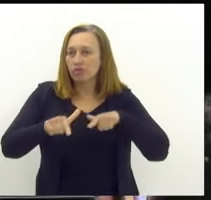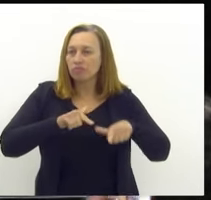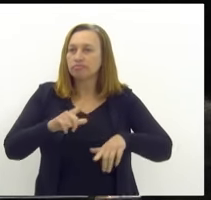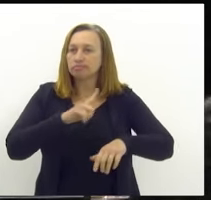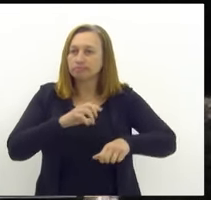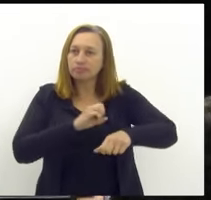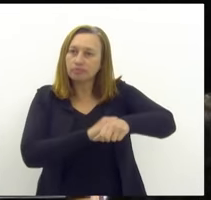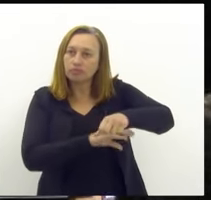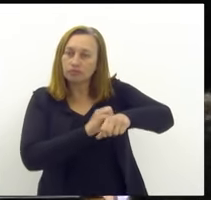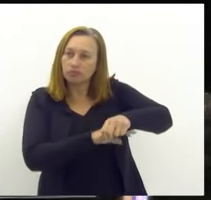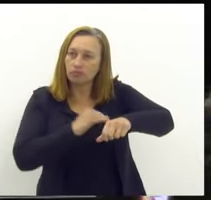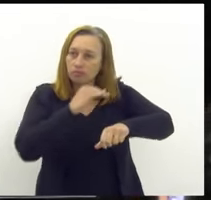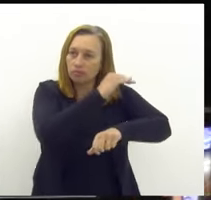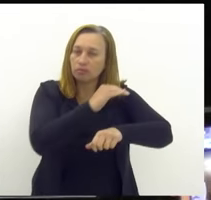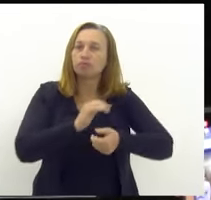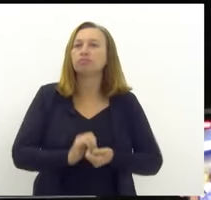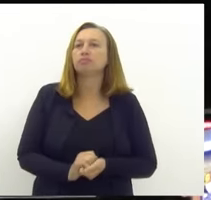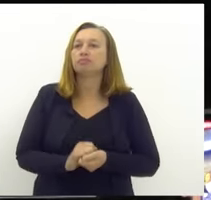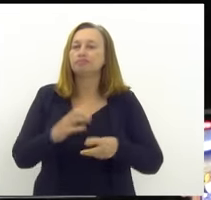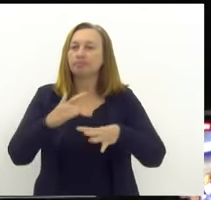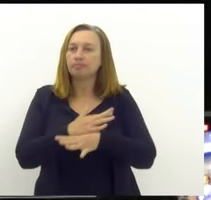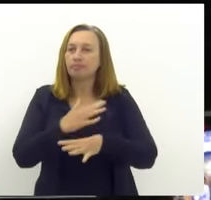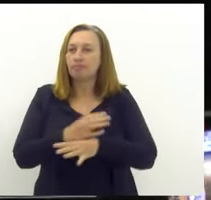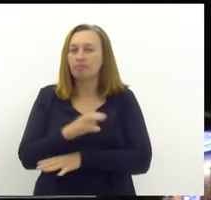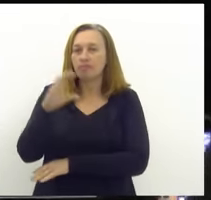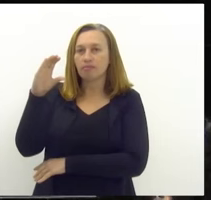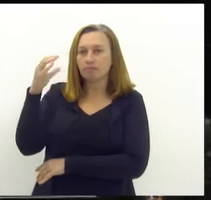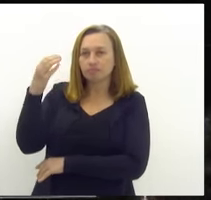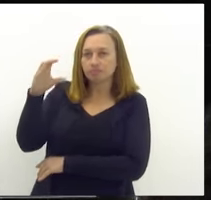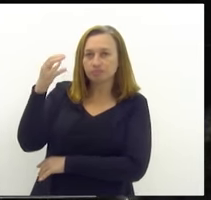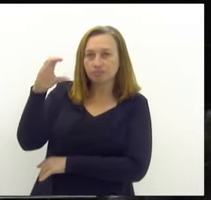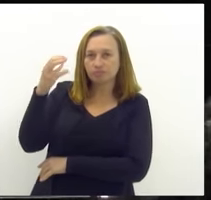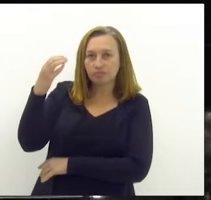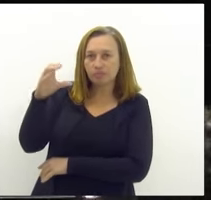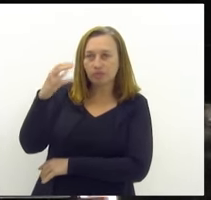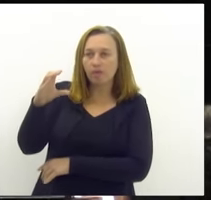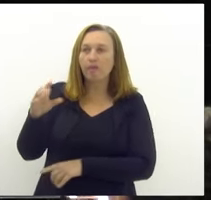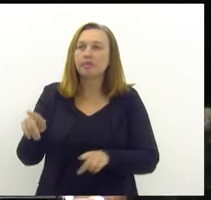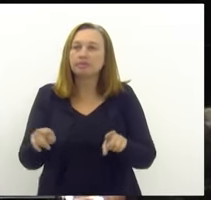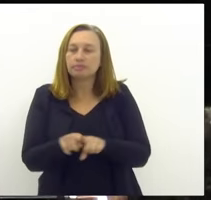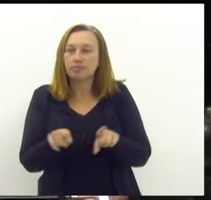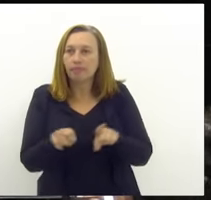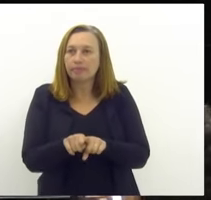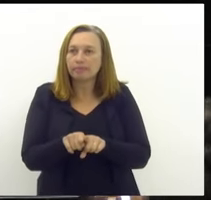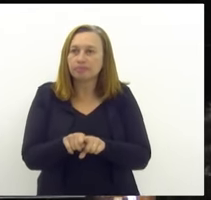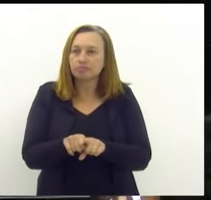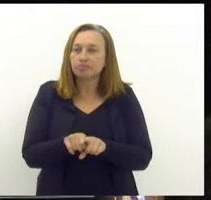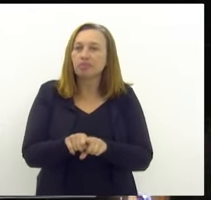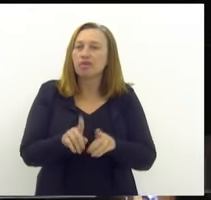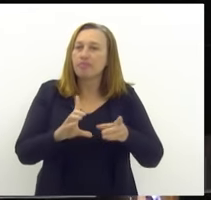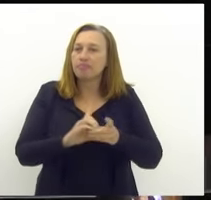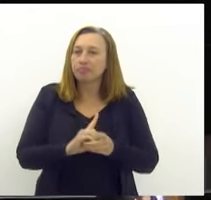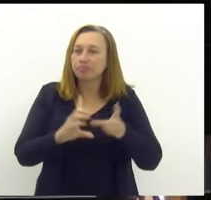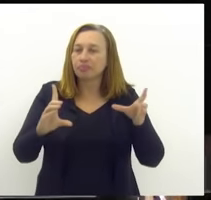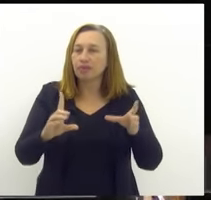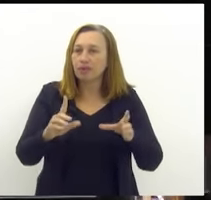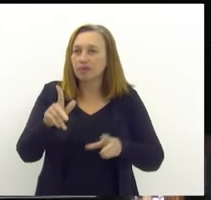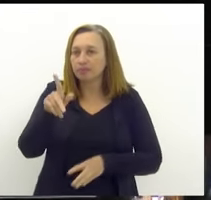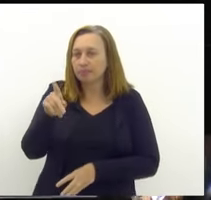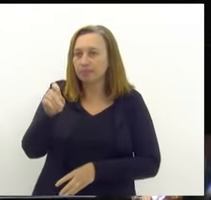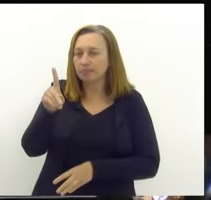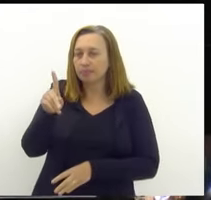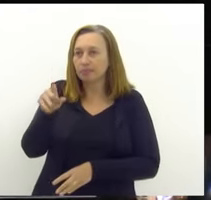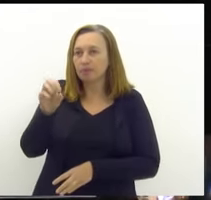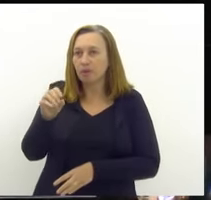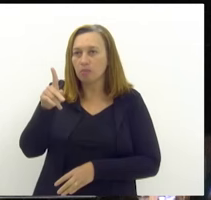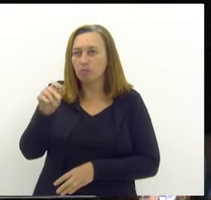soberano a cidade de Niterói que é governada também pelo campo democrático e popular e que também tem fundo